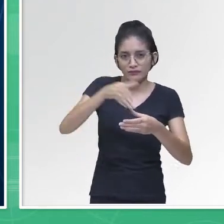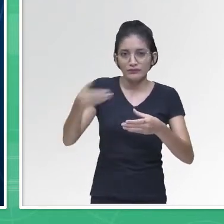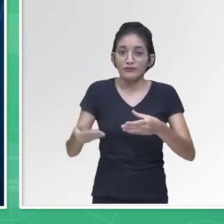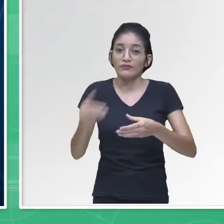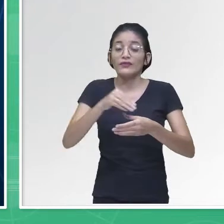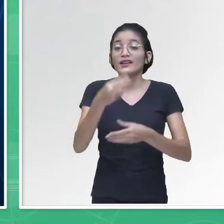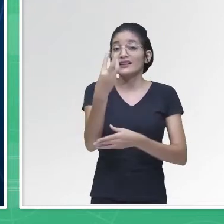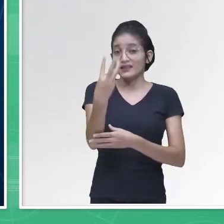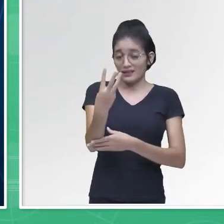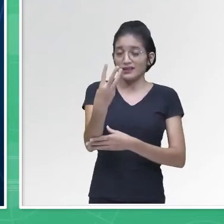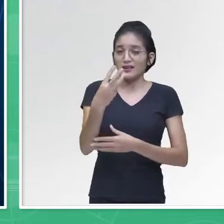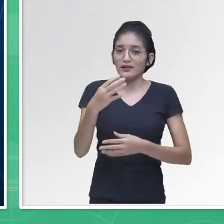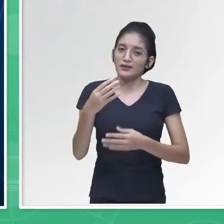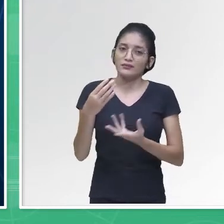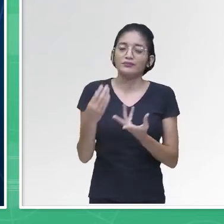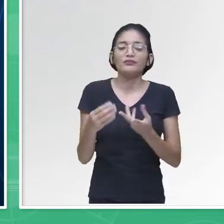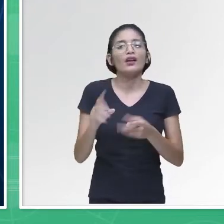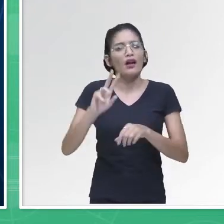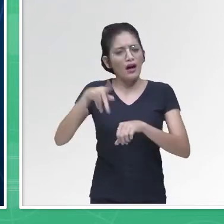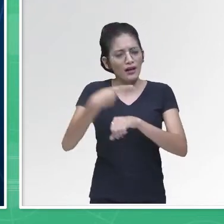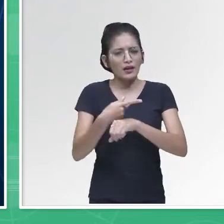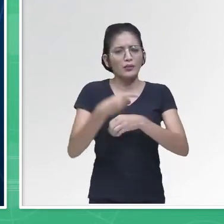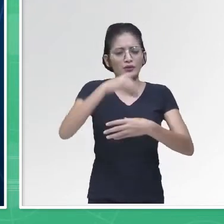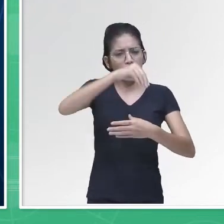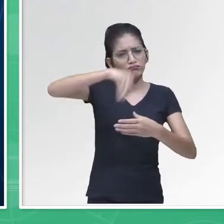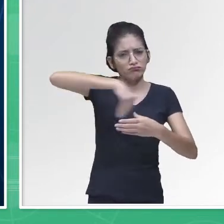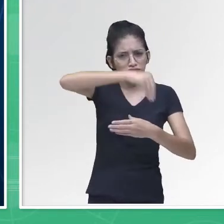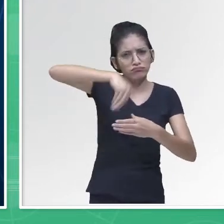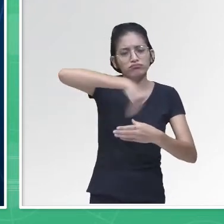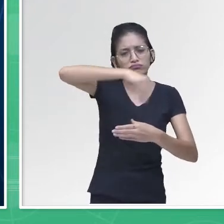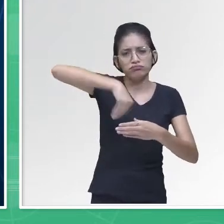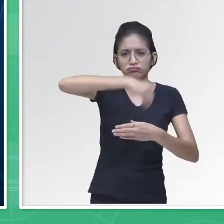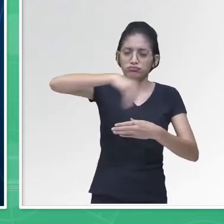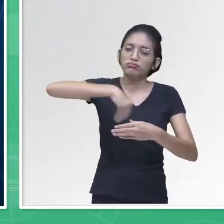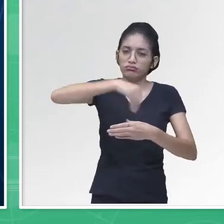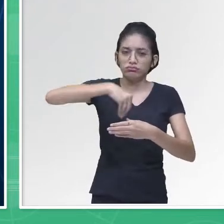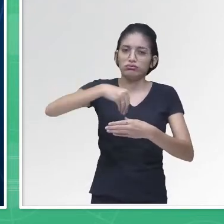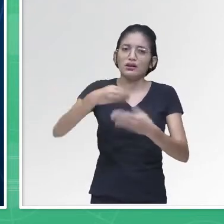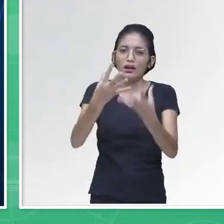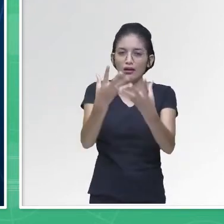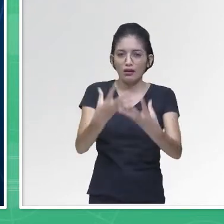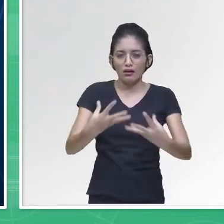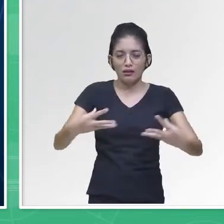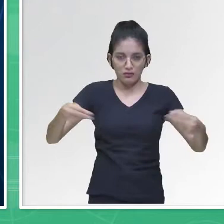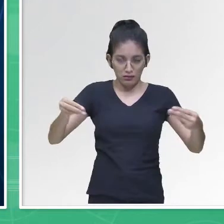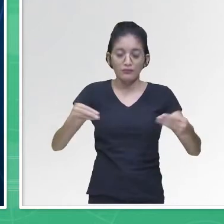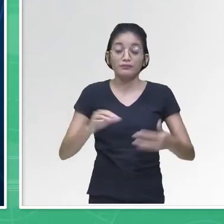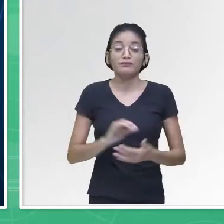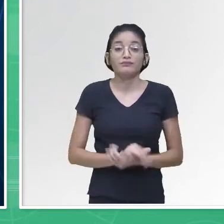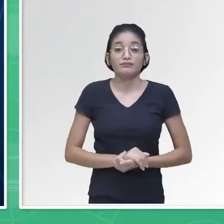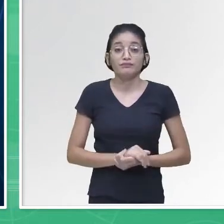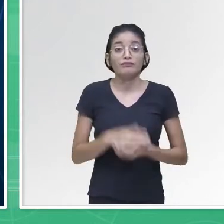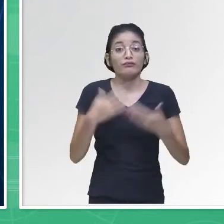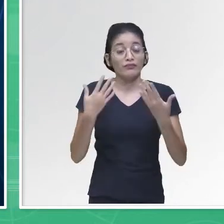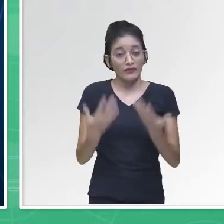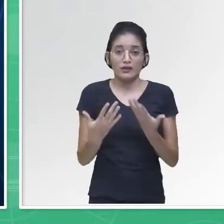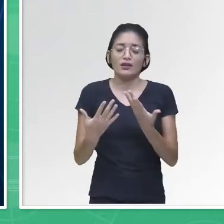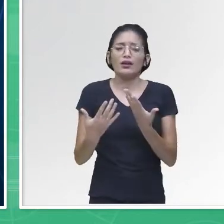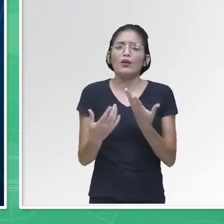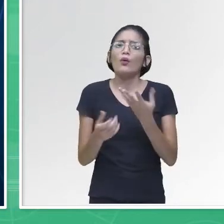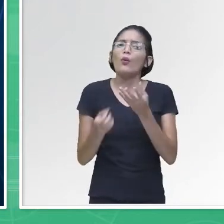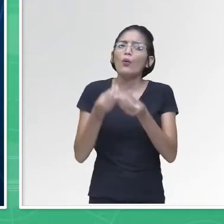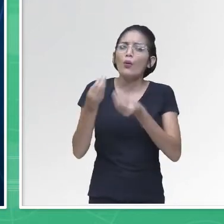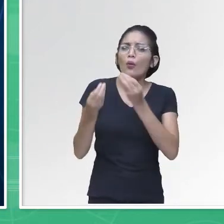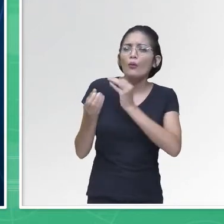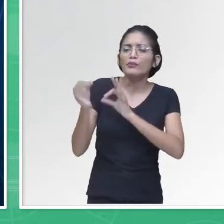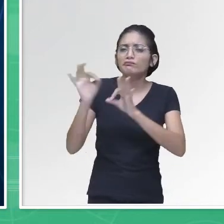né? E aí a gente mexe um pouquinho até a total dissolução. Então, gente, a